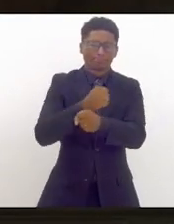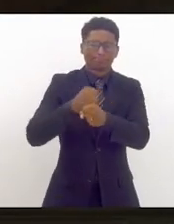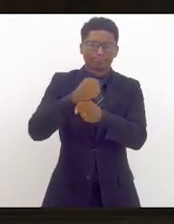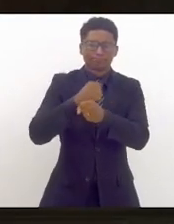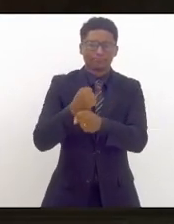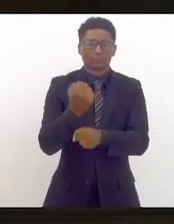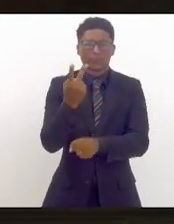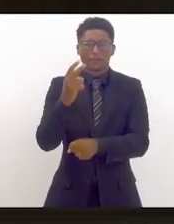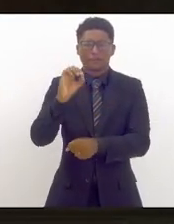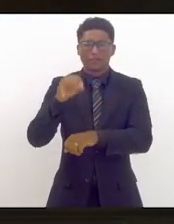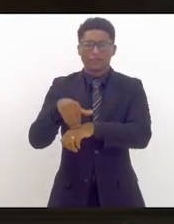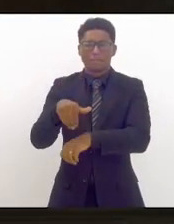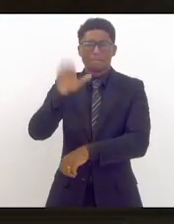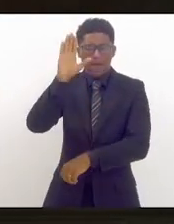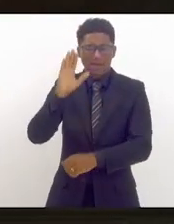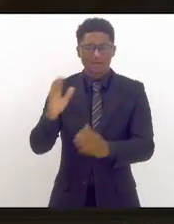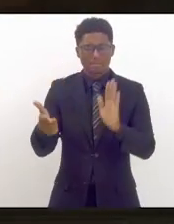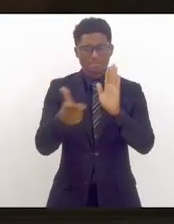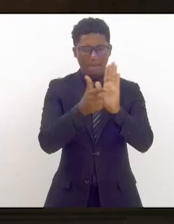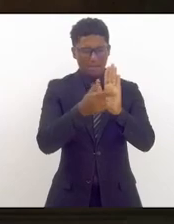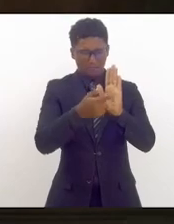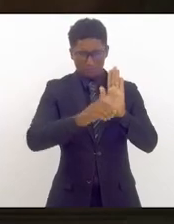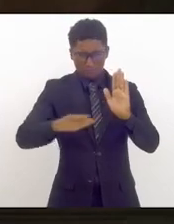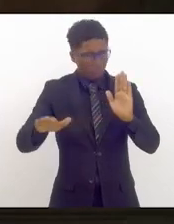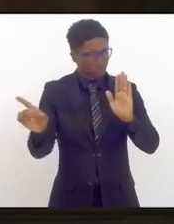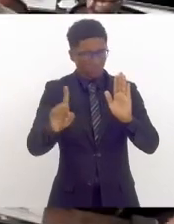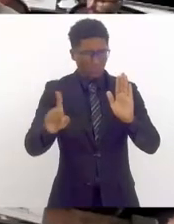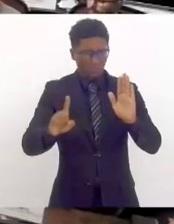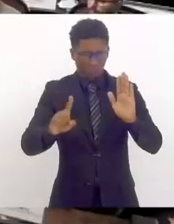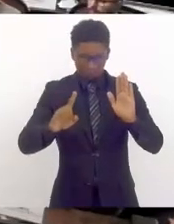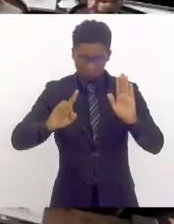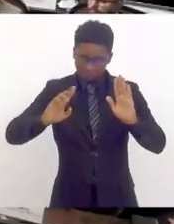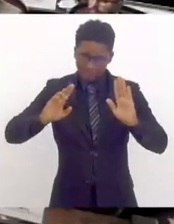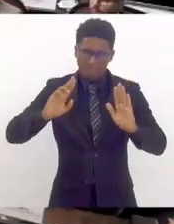tirar do papel. 32 anos.